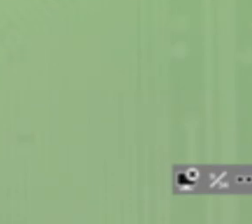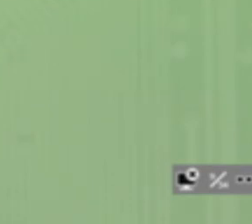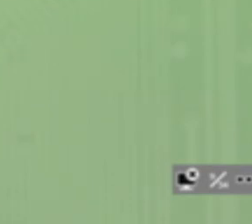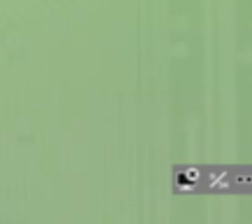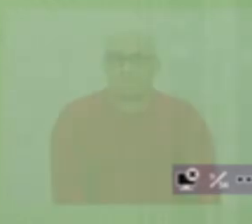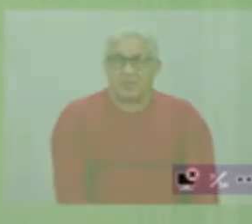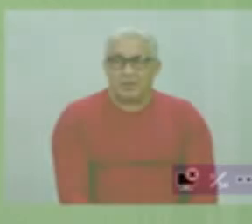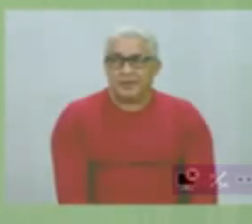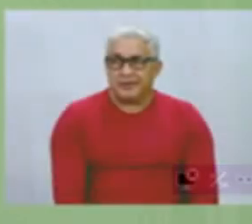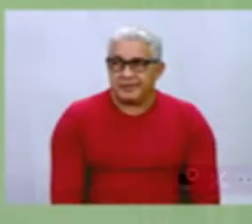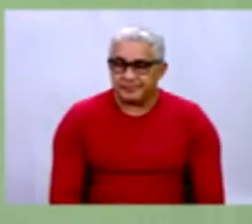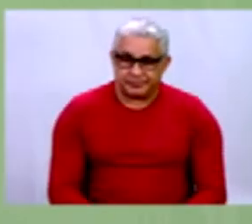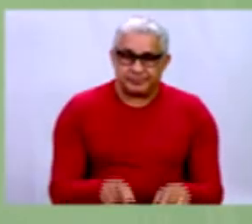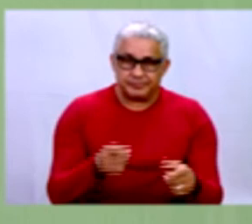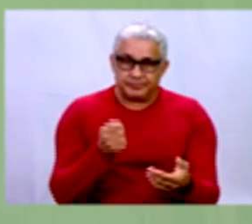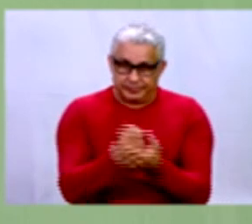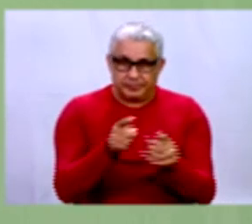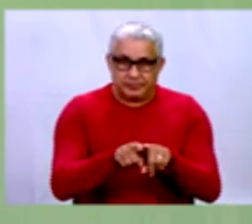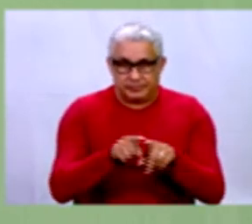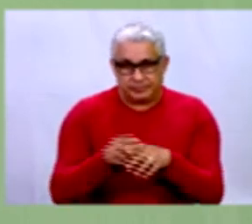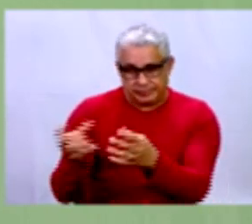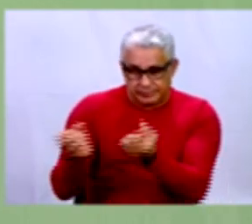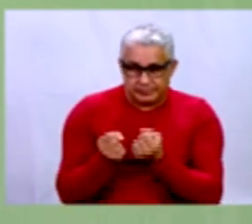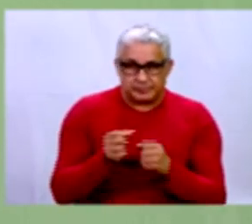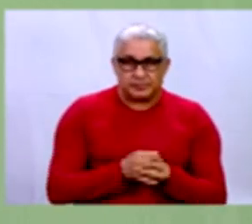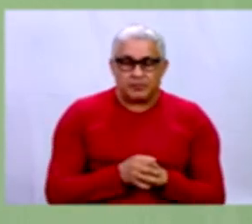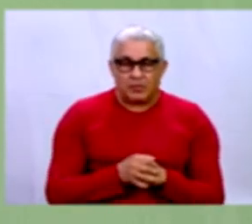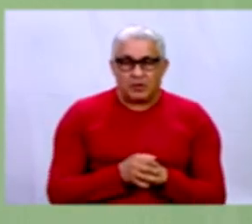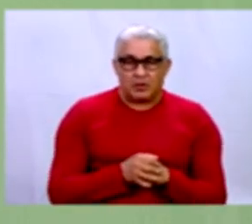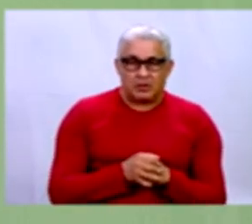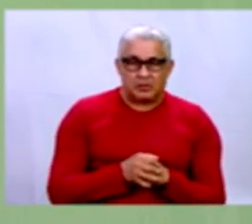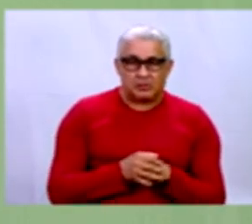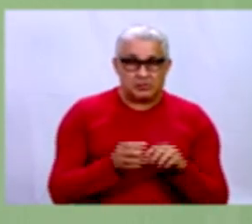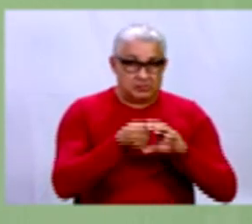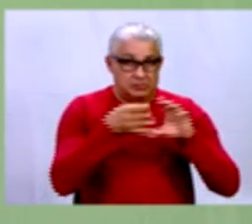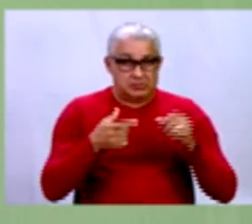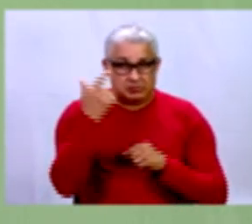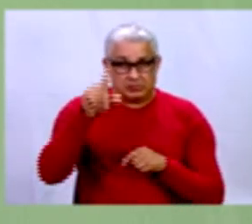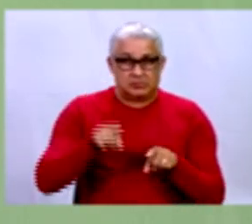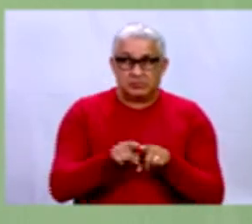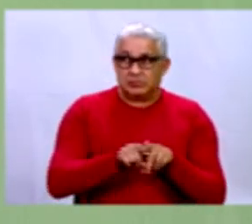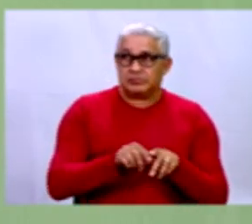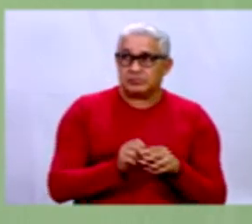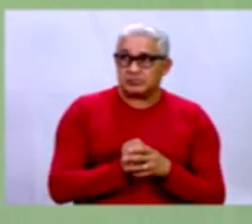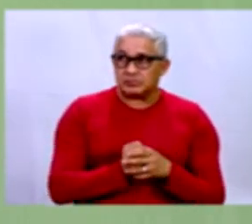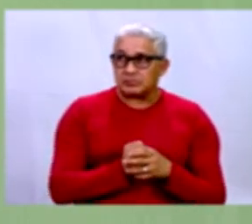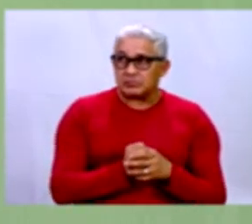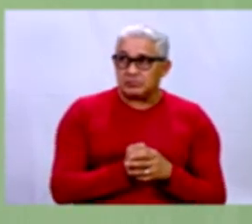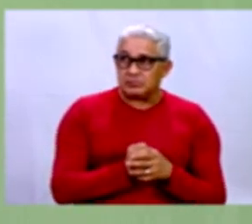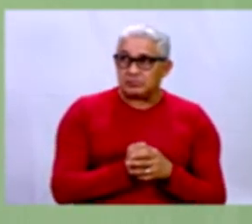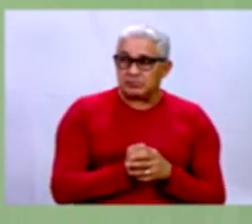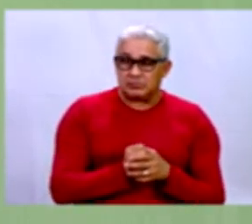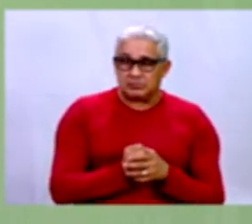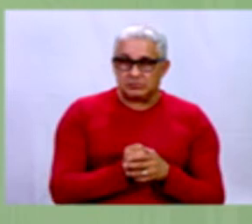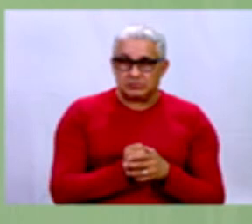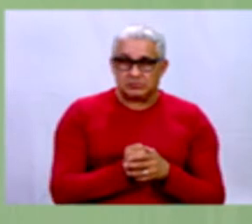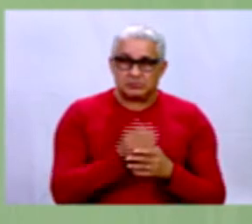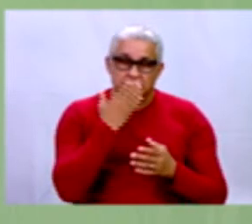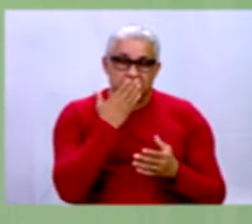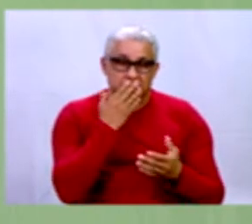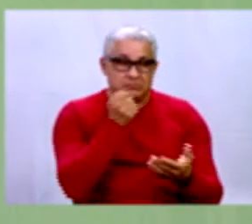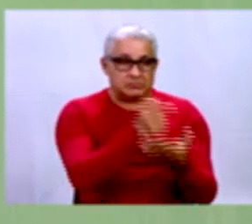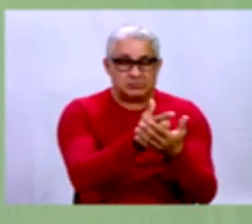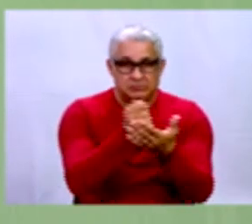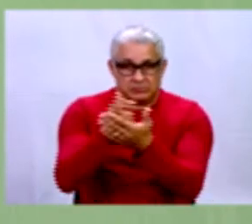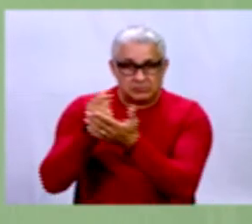pagamento ou de recebimento. Outra característica das séries são as formas de seu pagamento, as